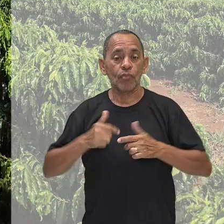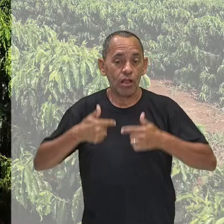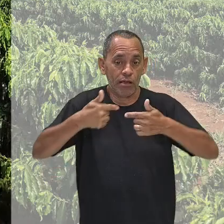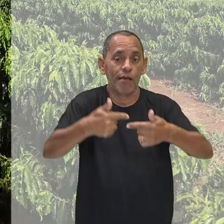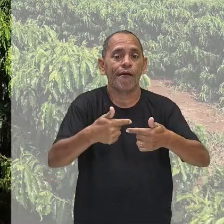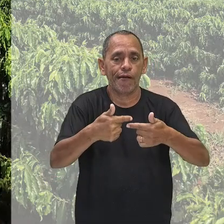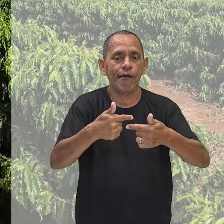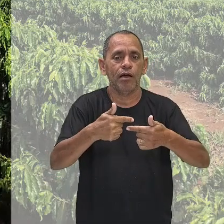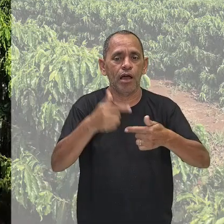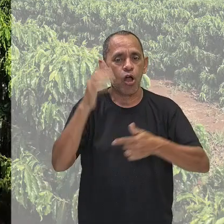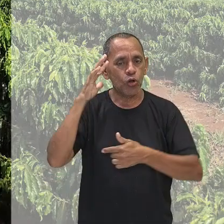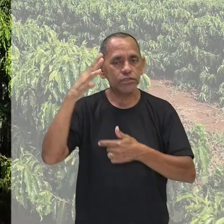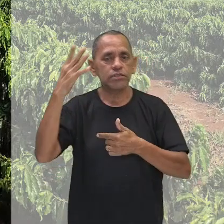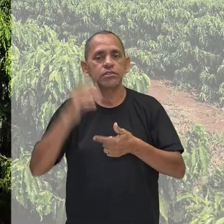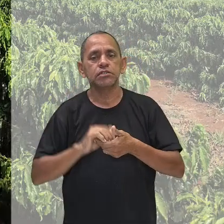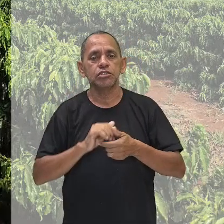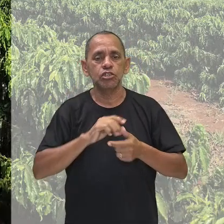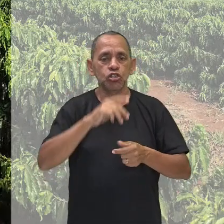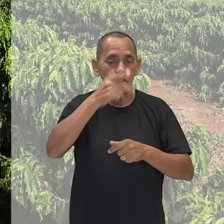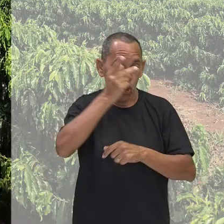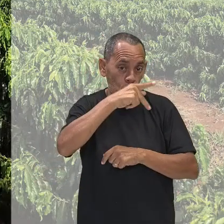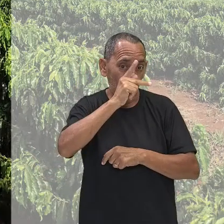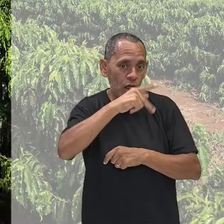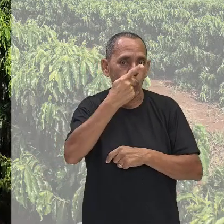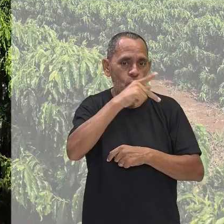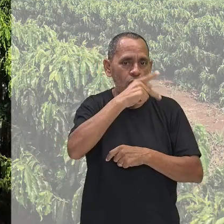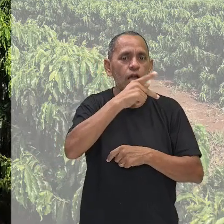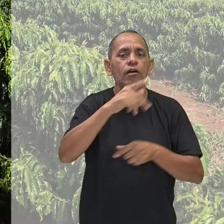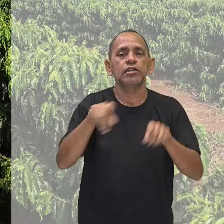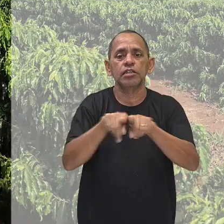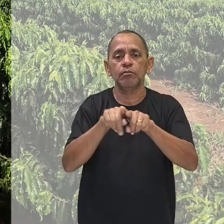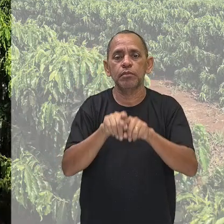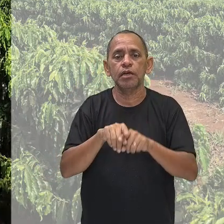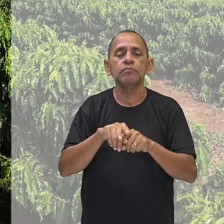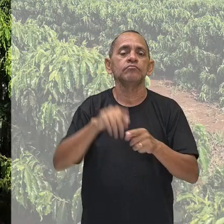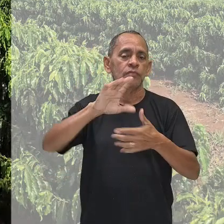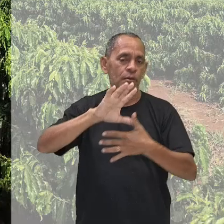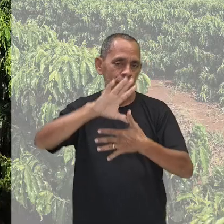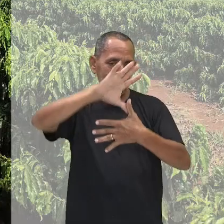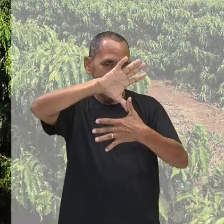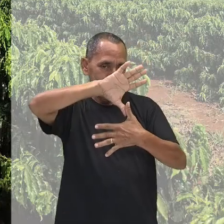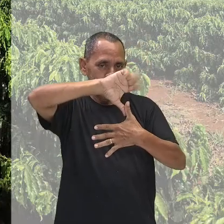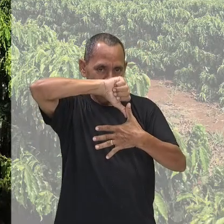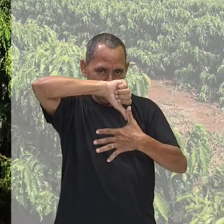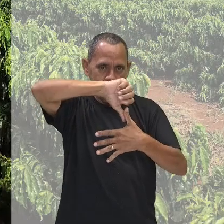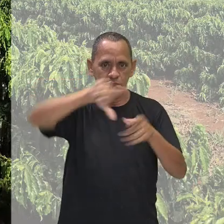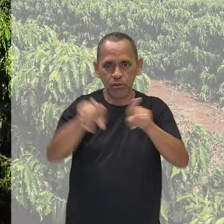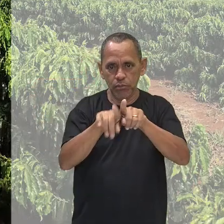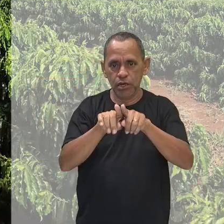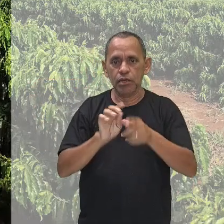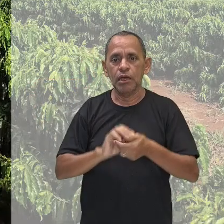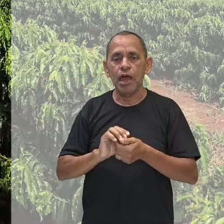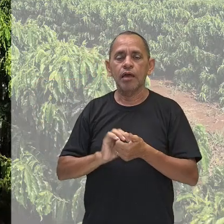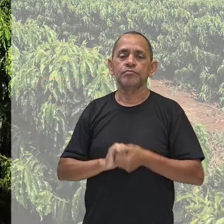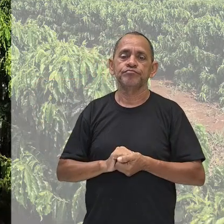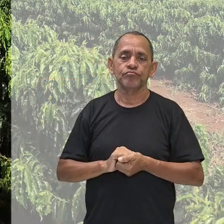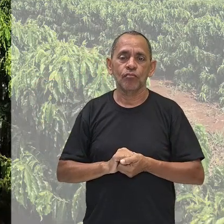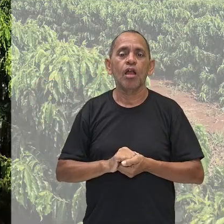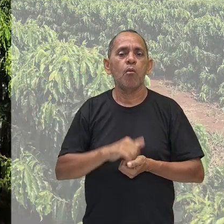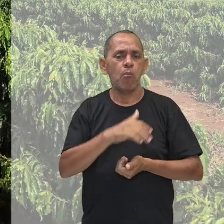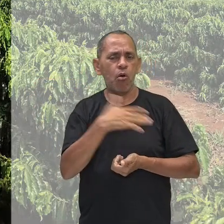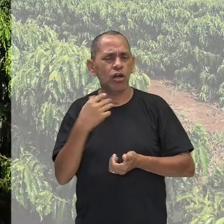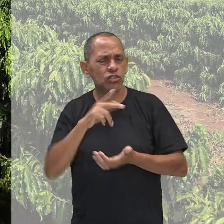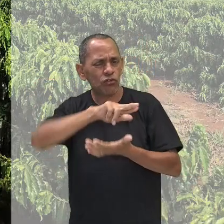foi o maior conflito aqui da América do Sul, que culminou ali com praticamente o extermínio de boa parte da